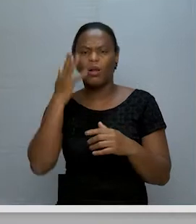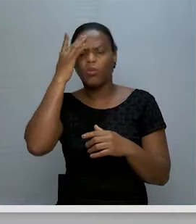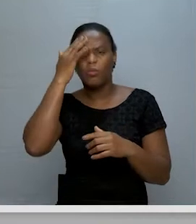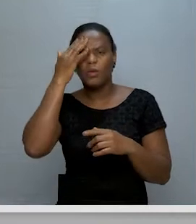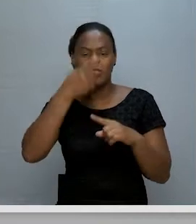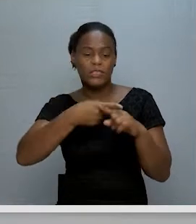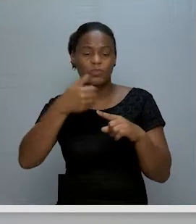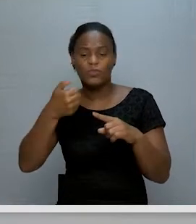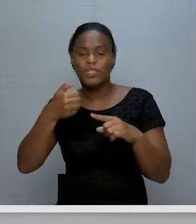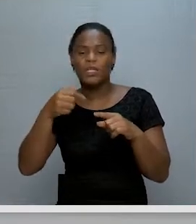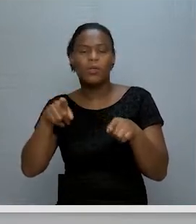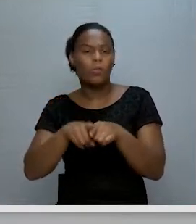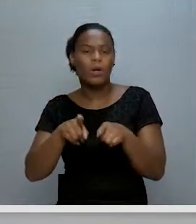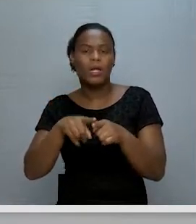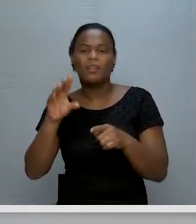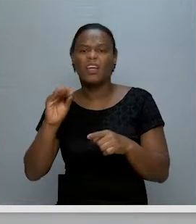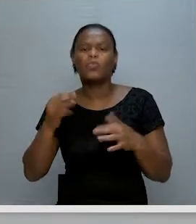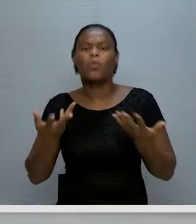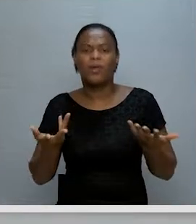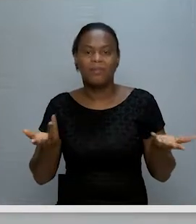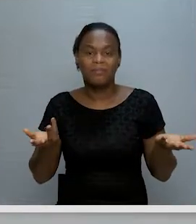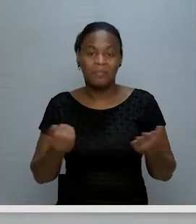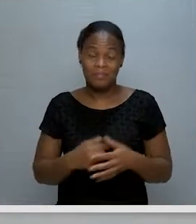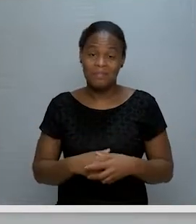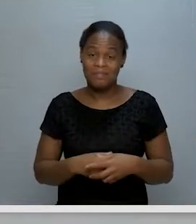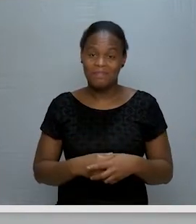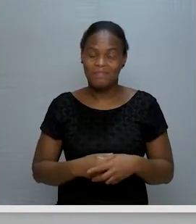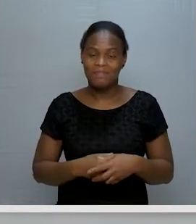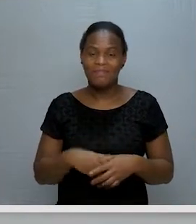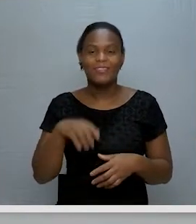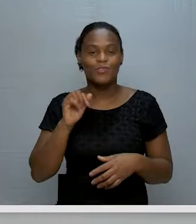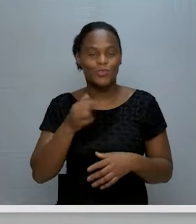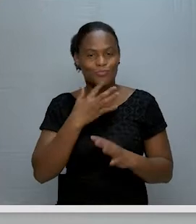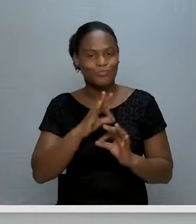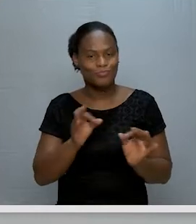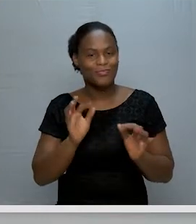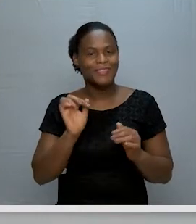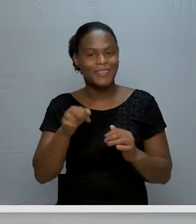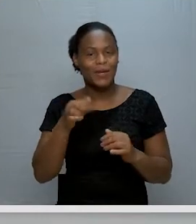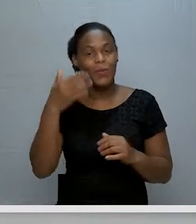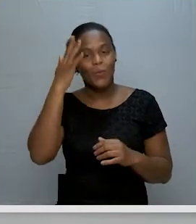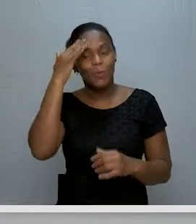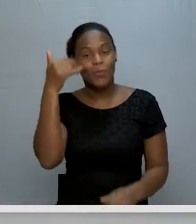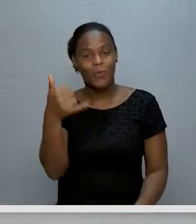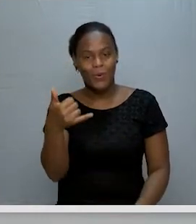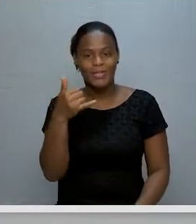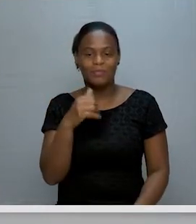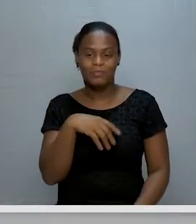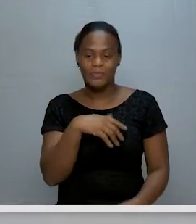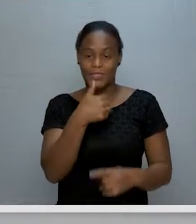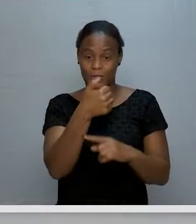que número é que nos dá 10? Exatamente, o